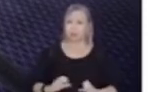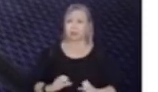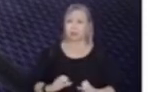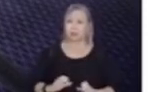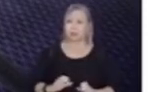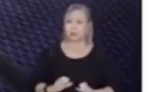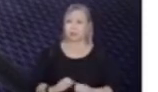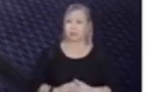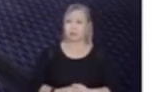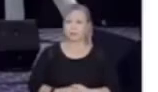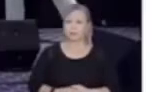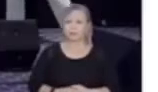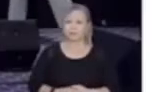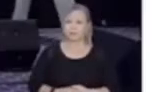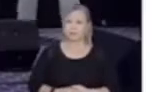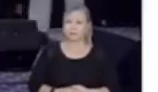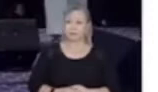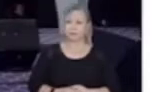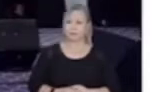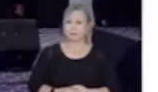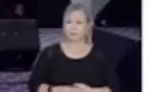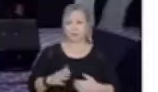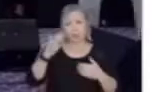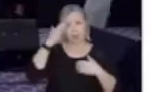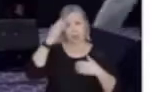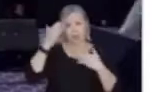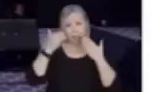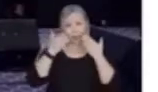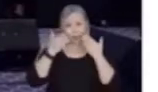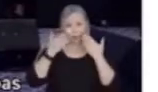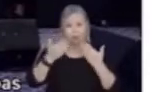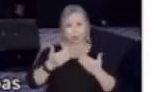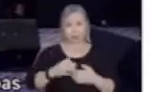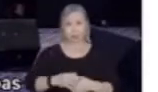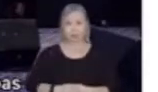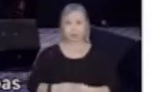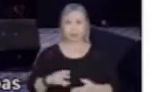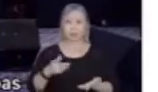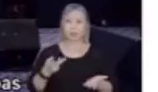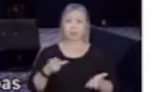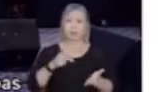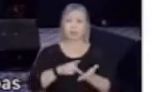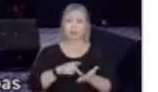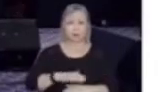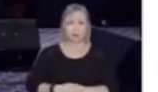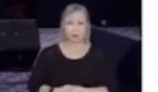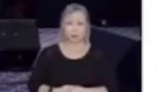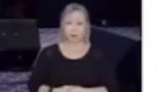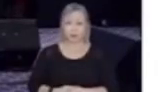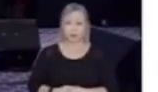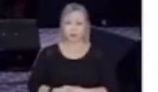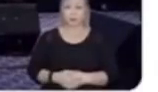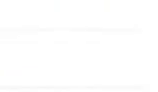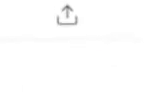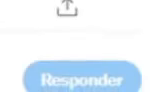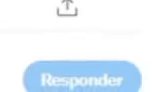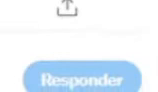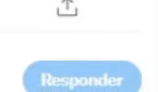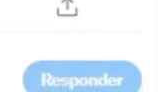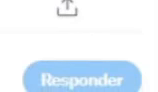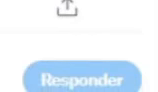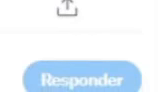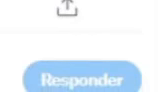Atual vereador do município de São Paulo, Suplicy entregou proposta sobre renda básica de cidadania. Vamos conferir o vídeo do que